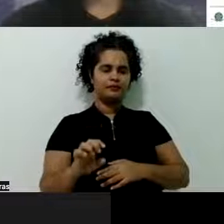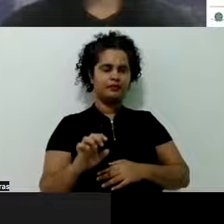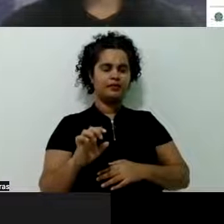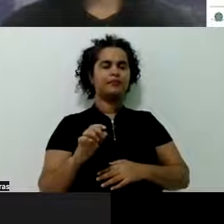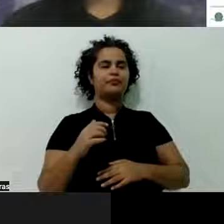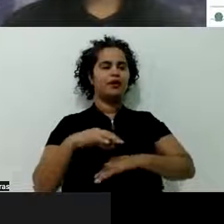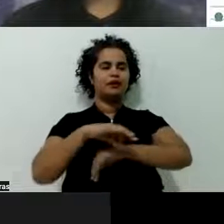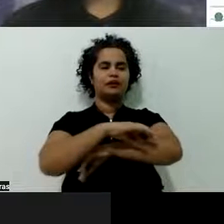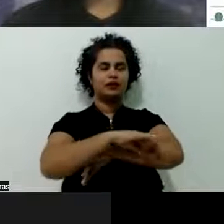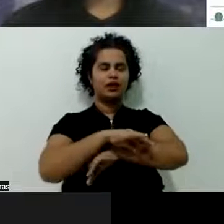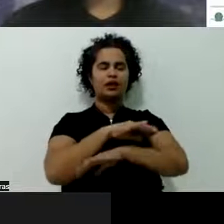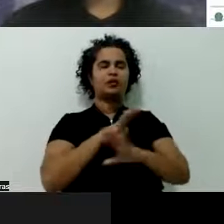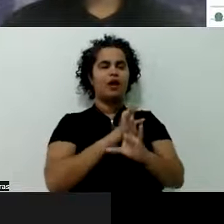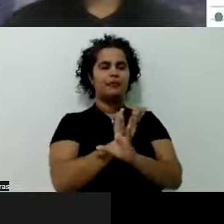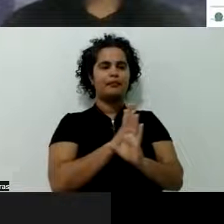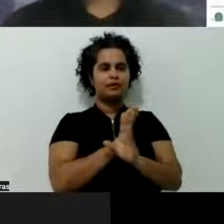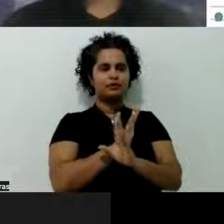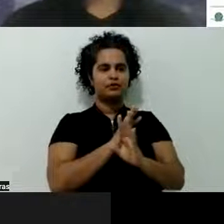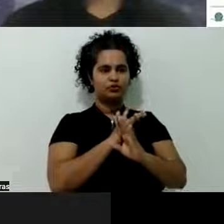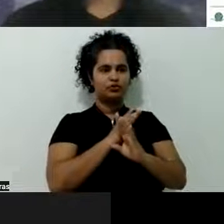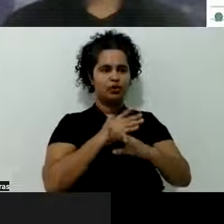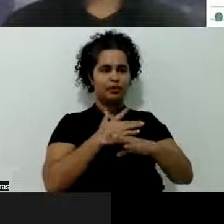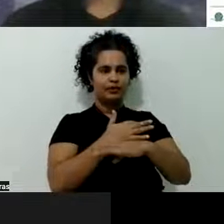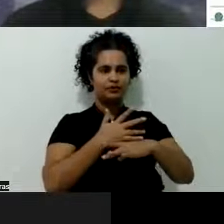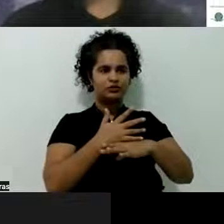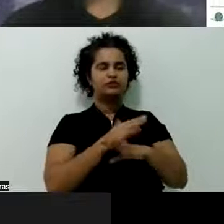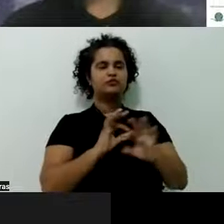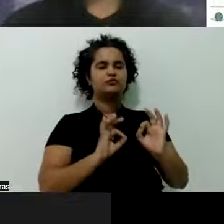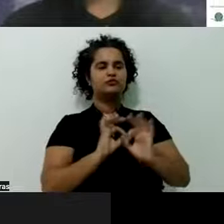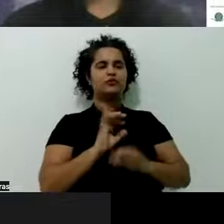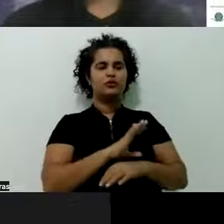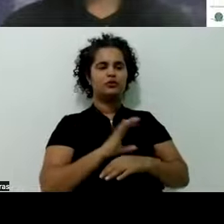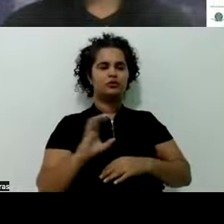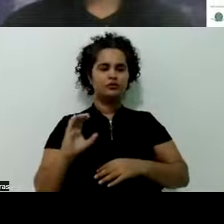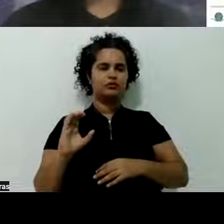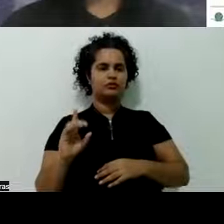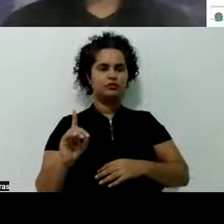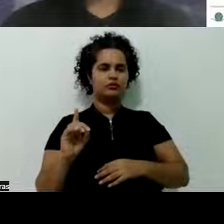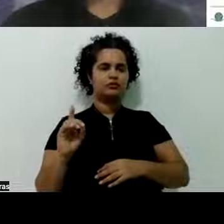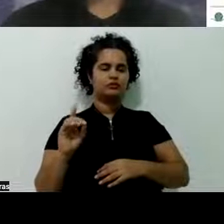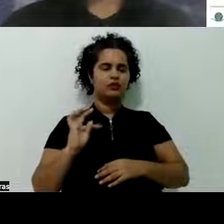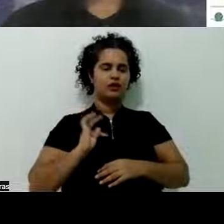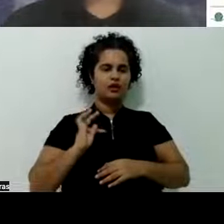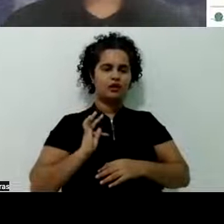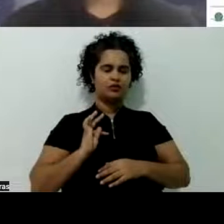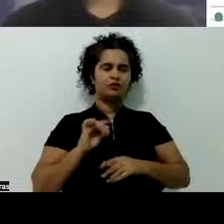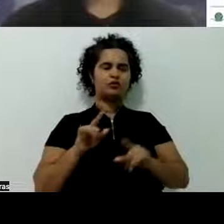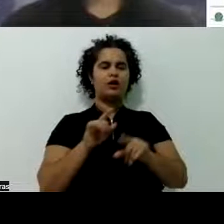sou secretário coordenador da Andes e coordenador técnico da equipe de projeto também.